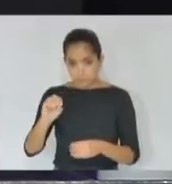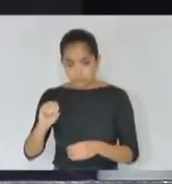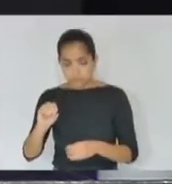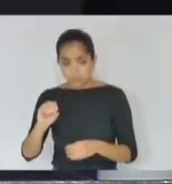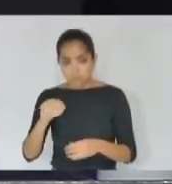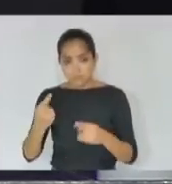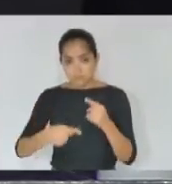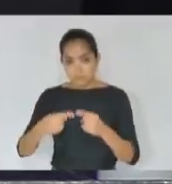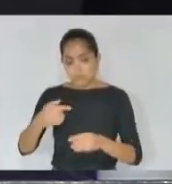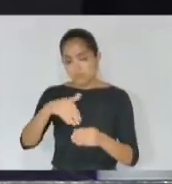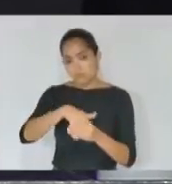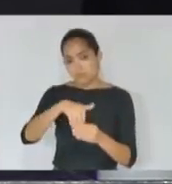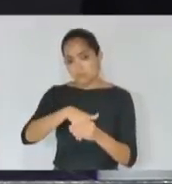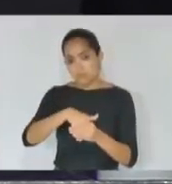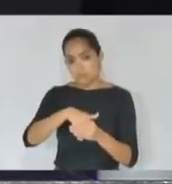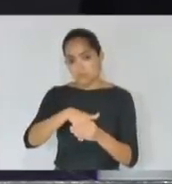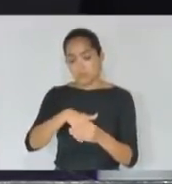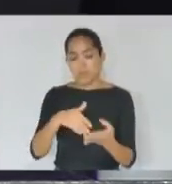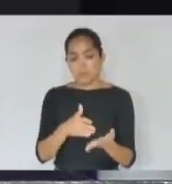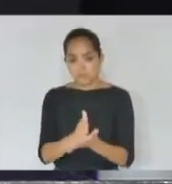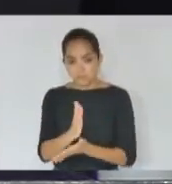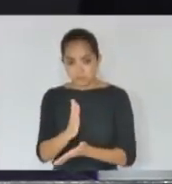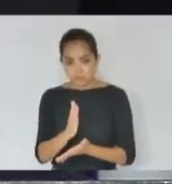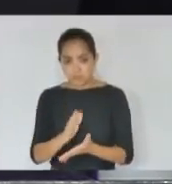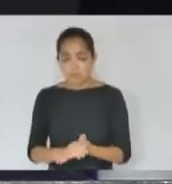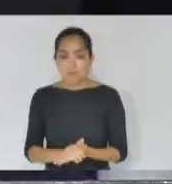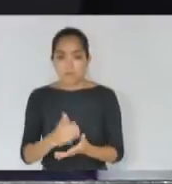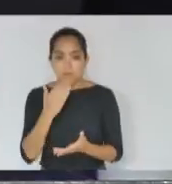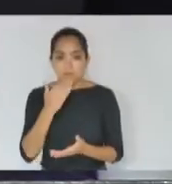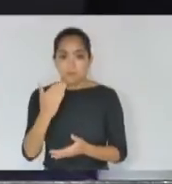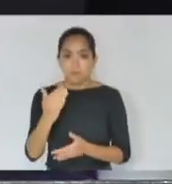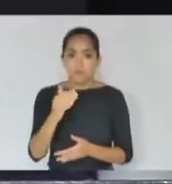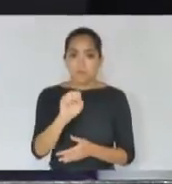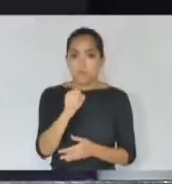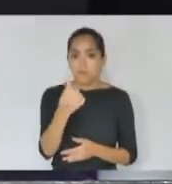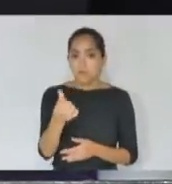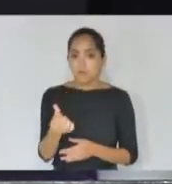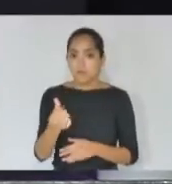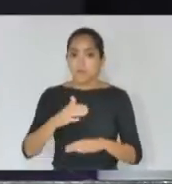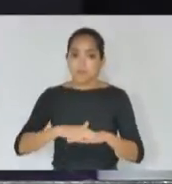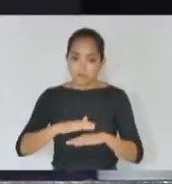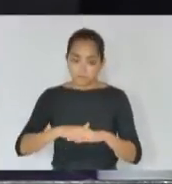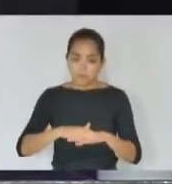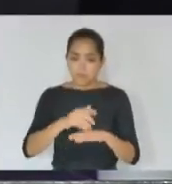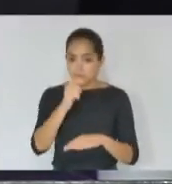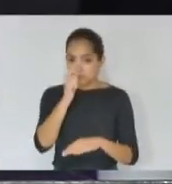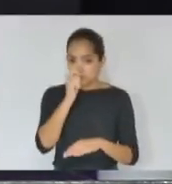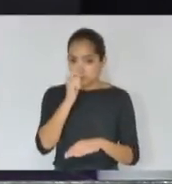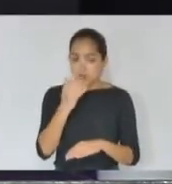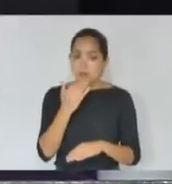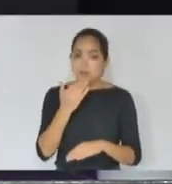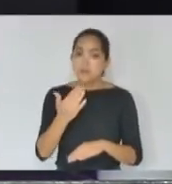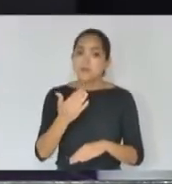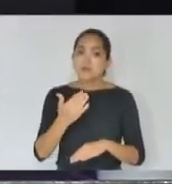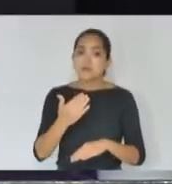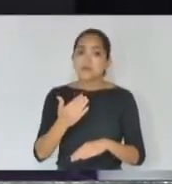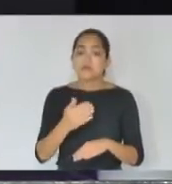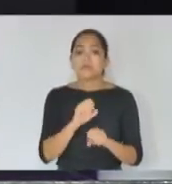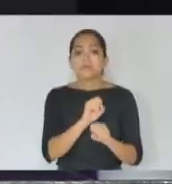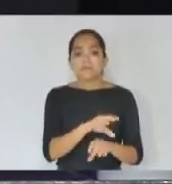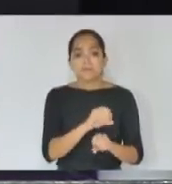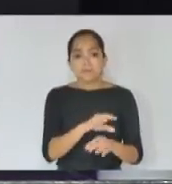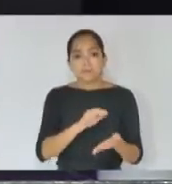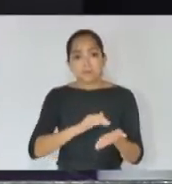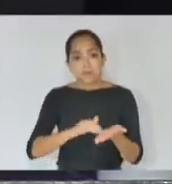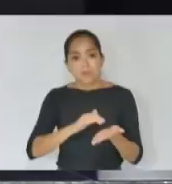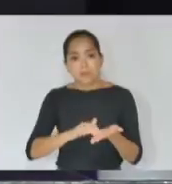Discussão, votação, aprovado. Pedido de informação de número 86, também do deputado João Amin, solicita ao secretário de Estado da Educação informações acerca